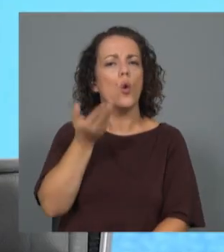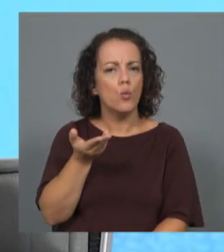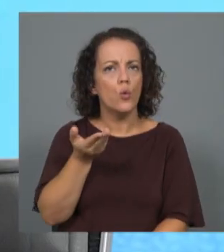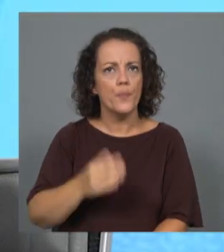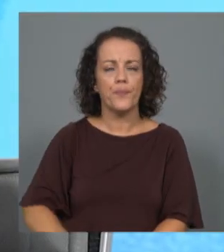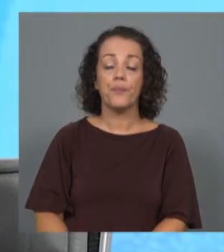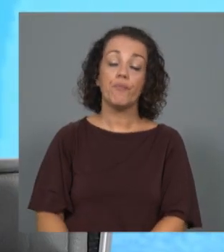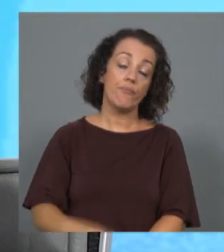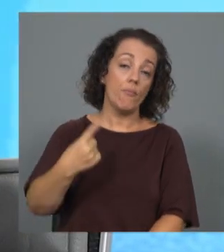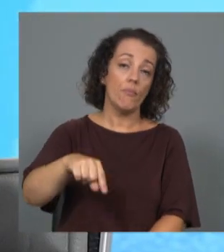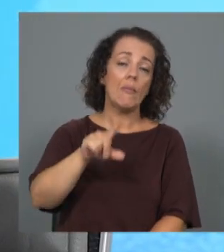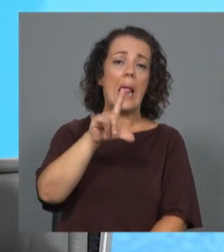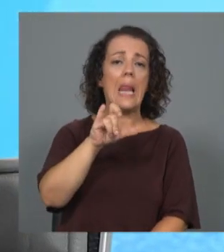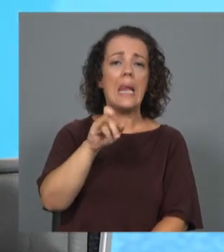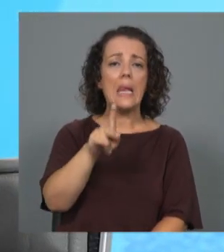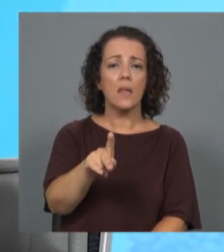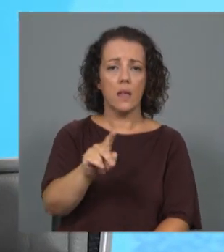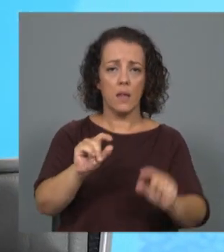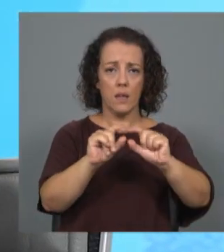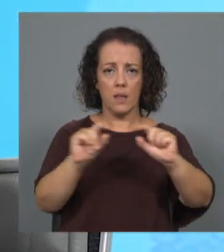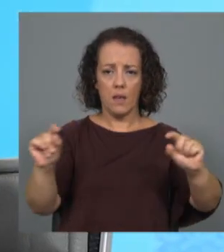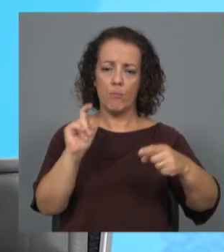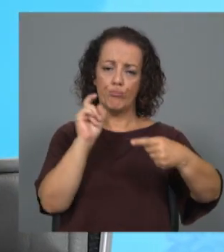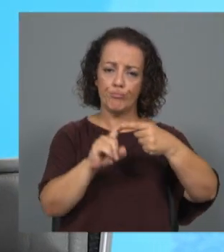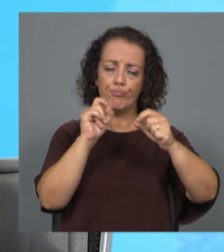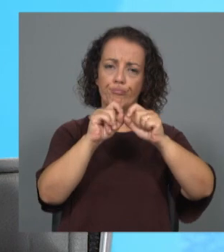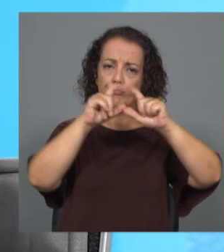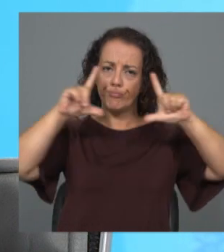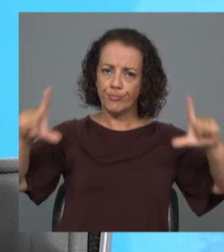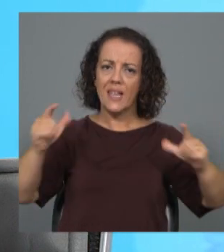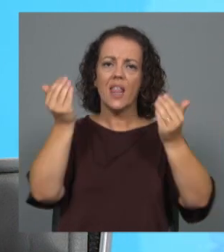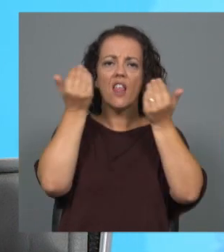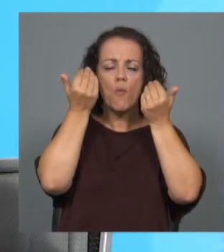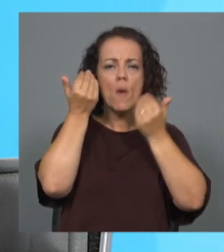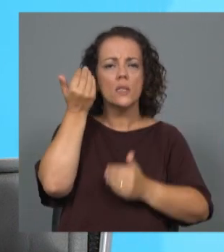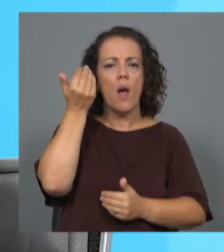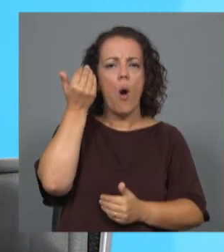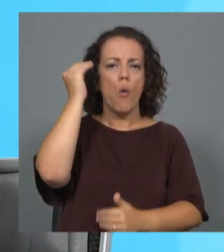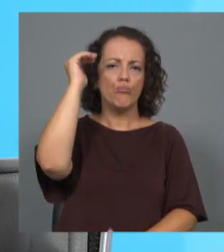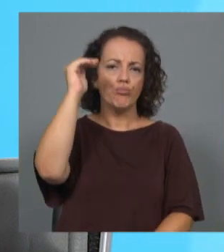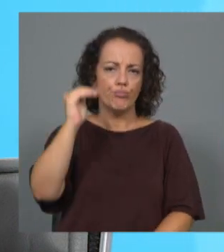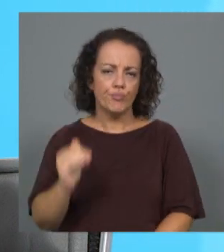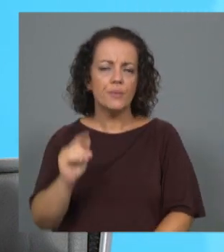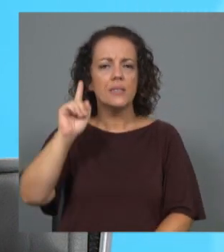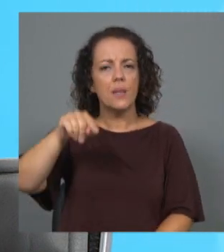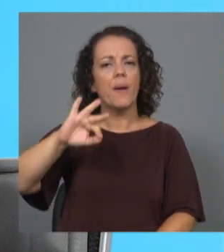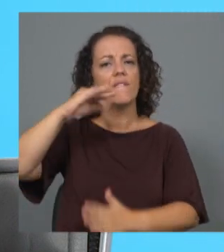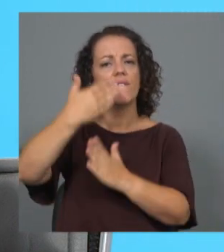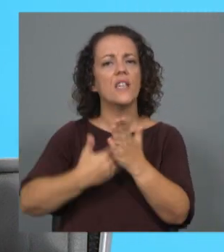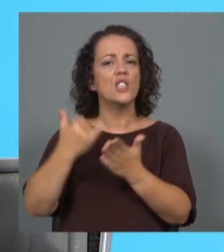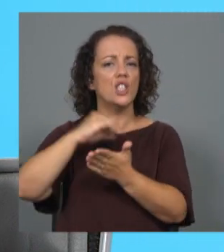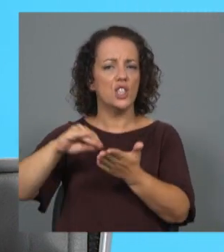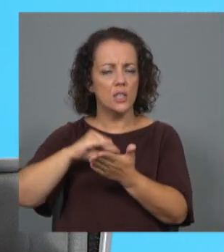um link onde estão as informações necessárias e onde está também a ficha de inscrição, assim